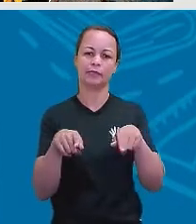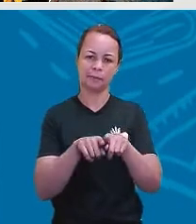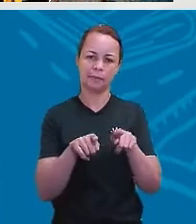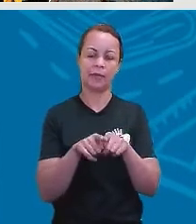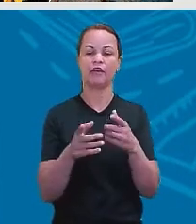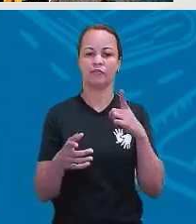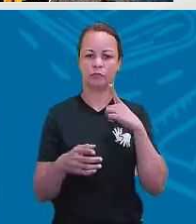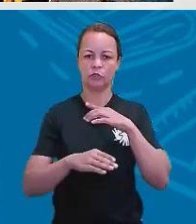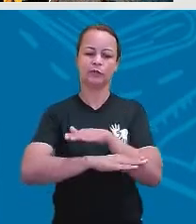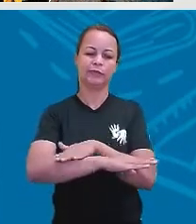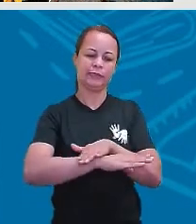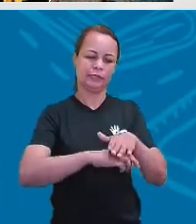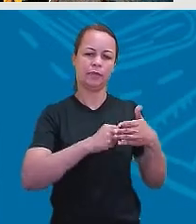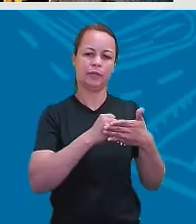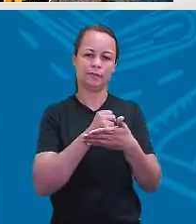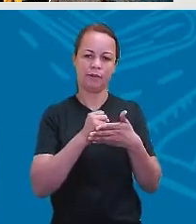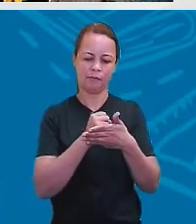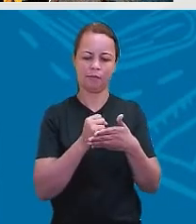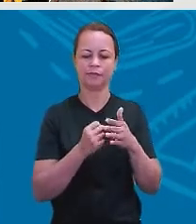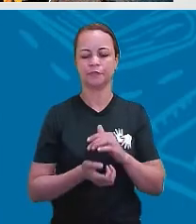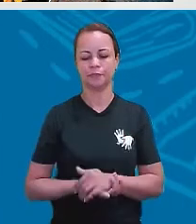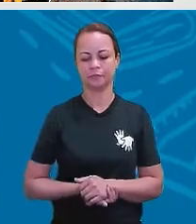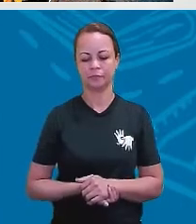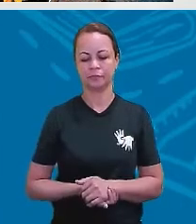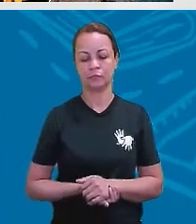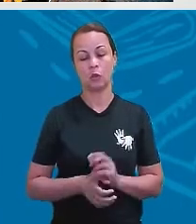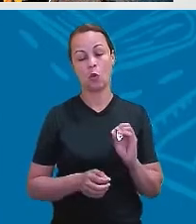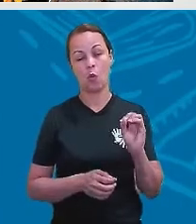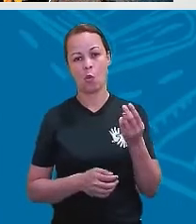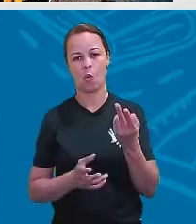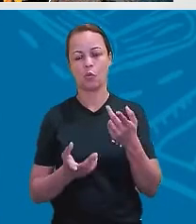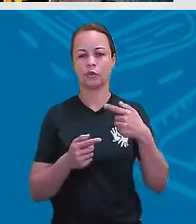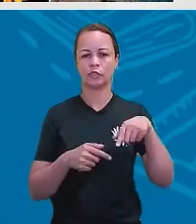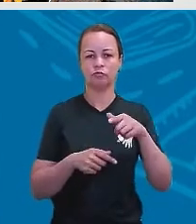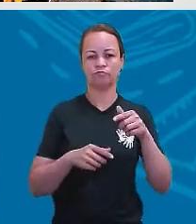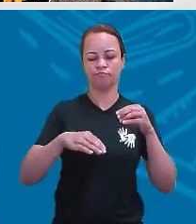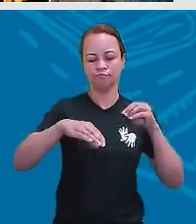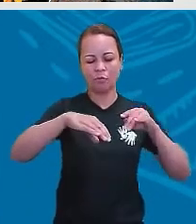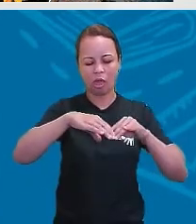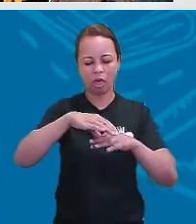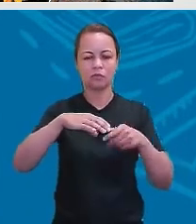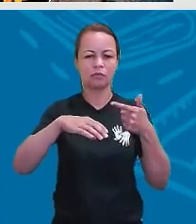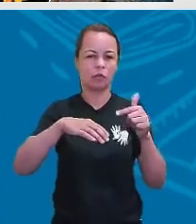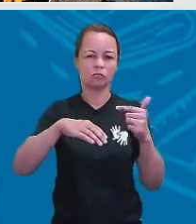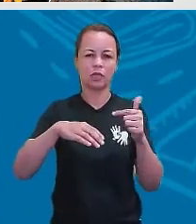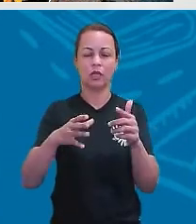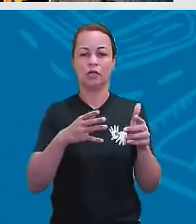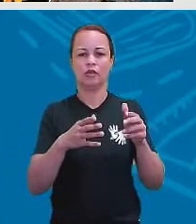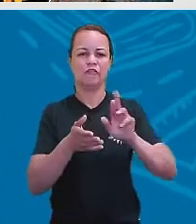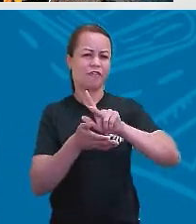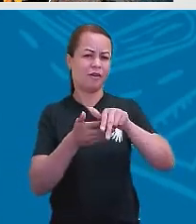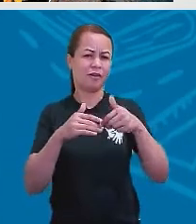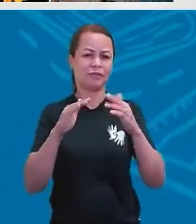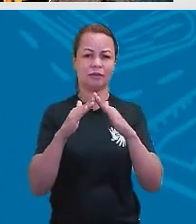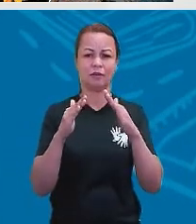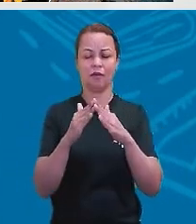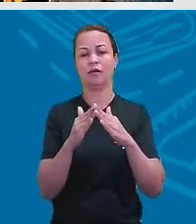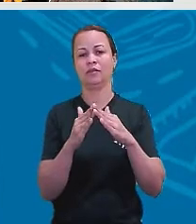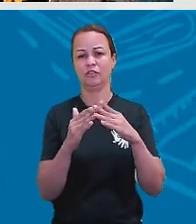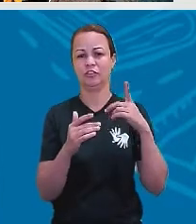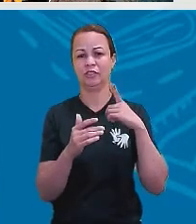com saneamento básico, tá certo? Ou muitas vezes quando a gente não tem essa rede de esgoto, a gente, né, muitas casas ainda tem